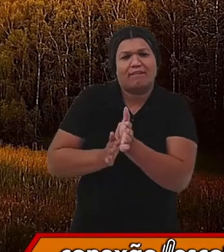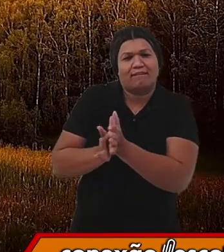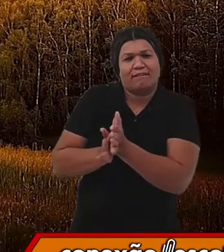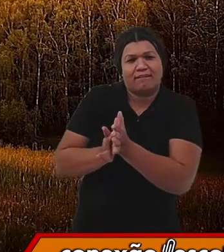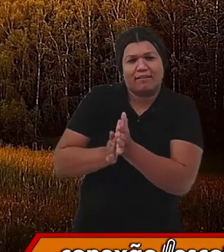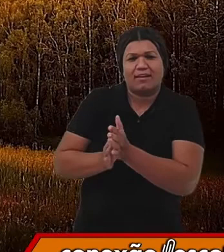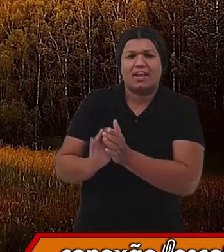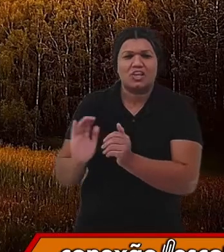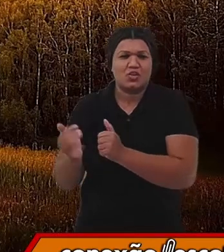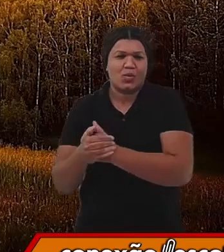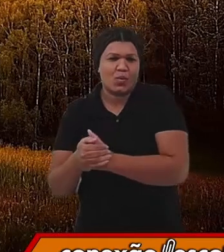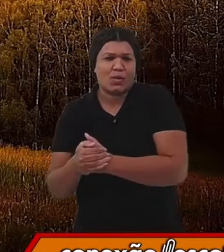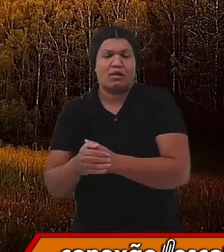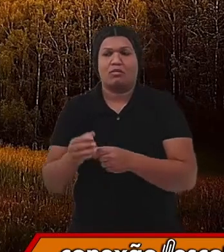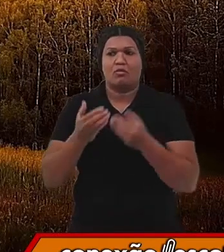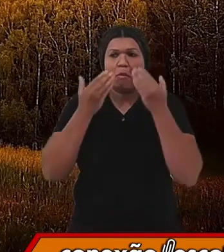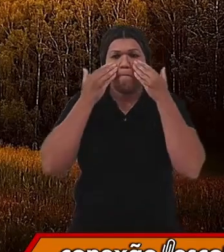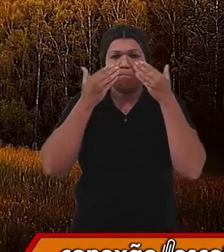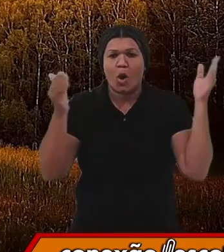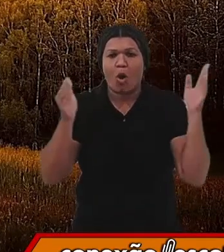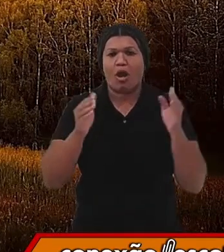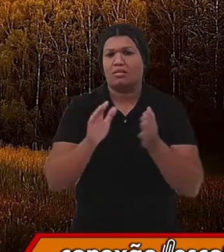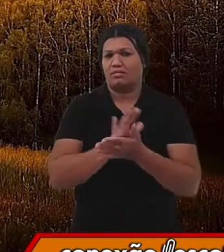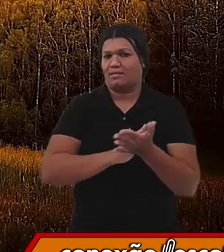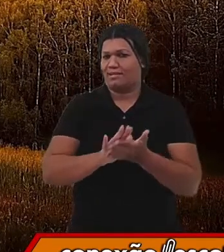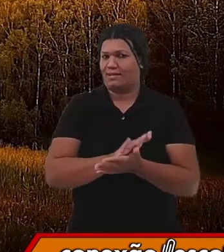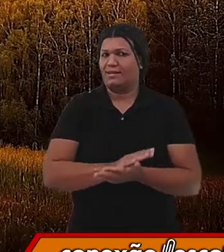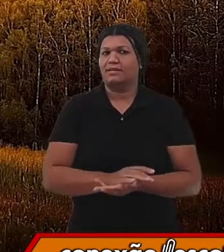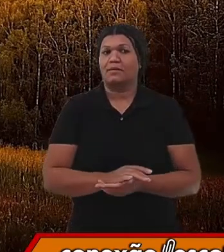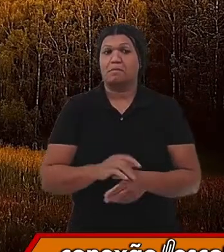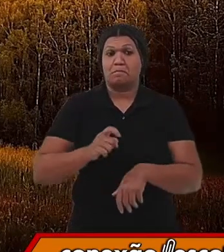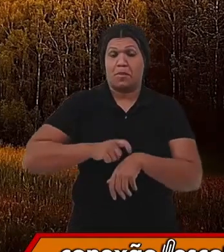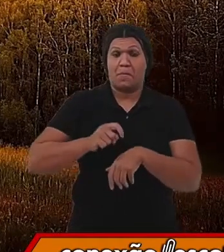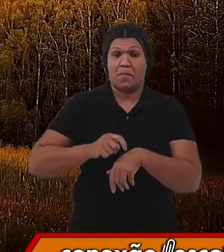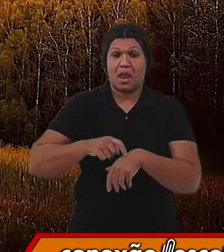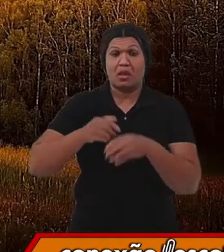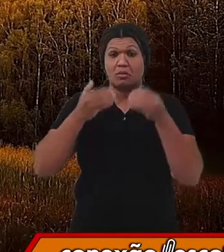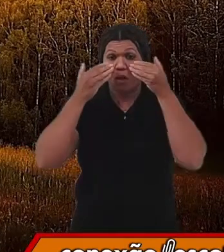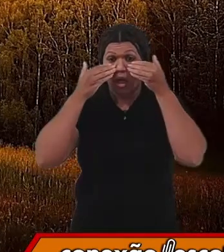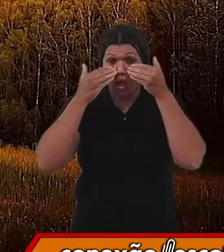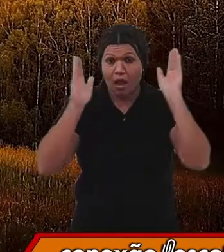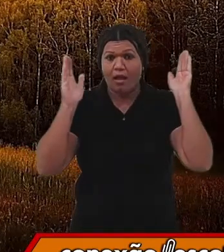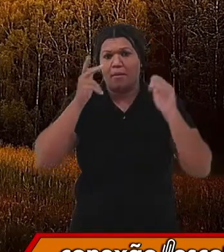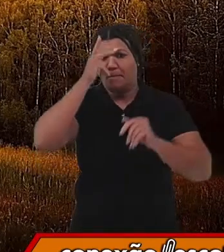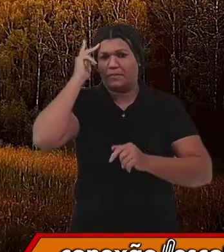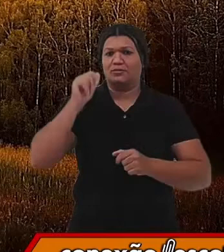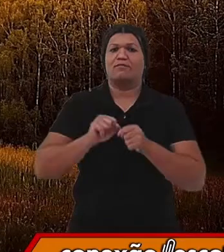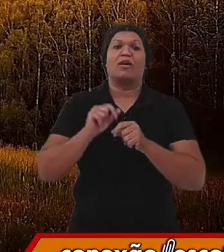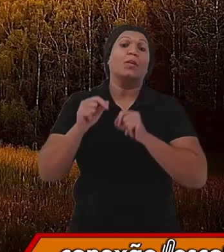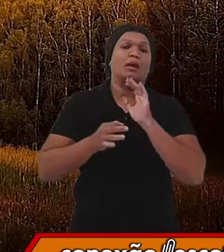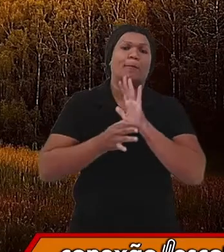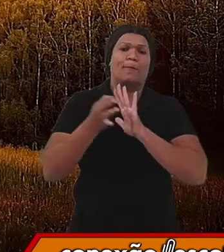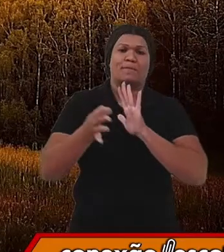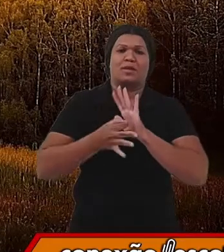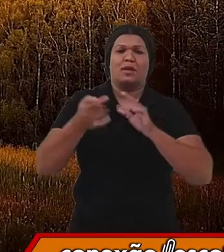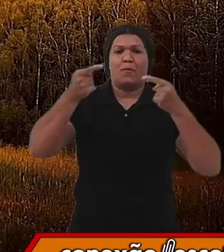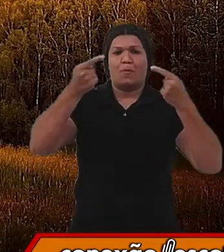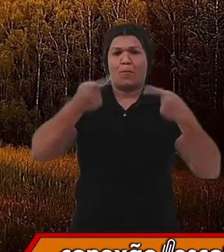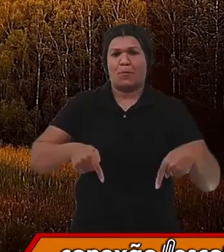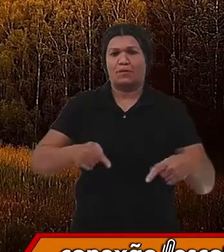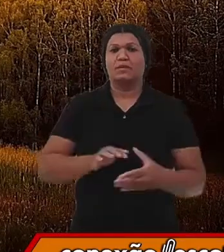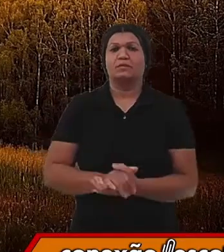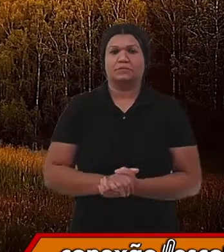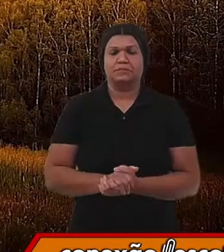pessoas geralmente começam a fazer um discurso contra. Eu trouxe para vocês nessa aula de hoje